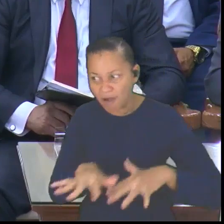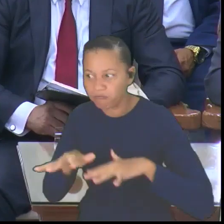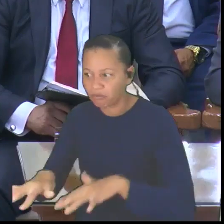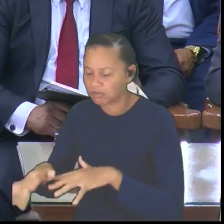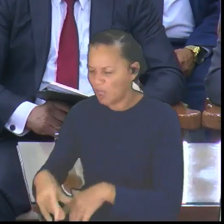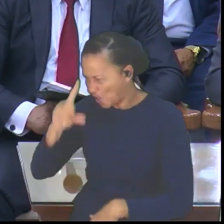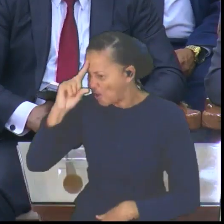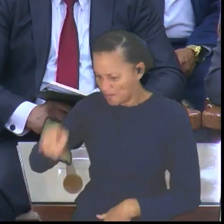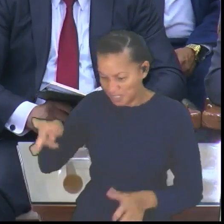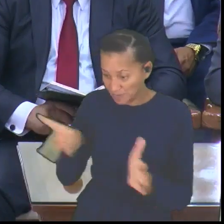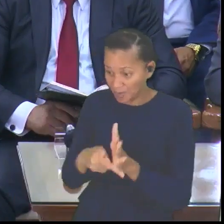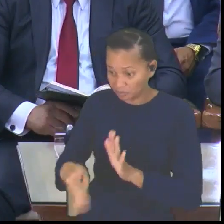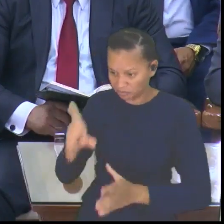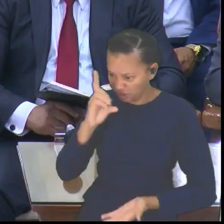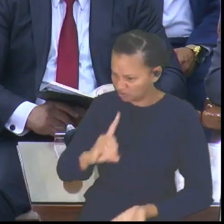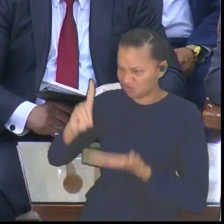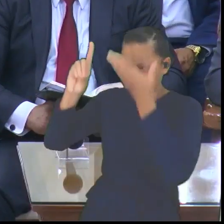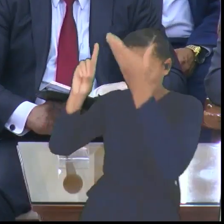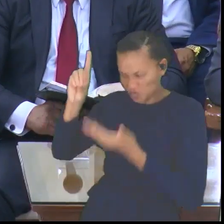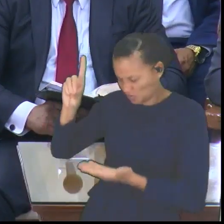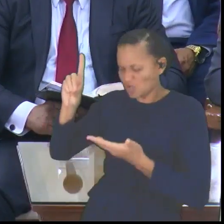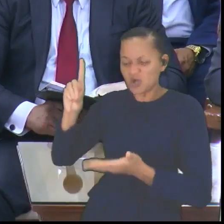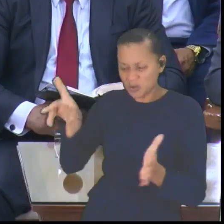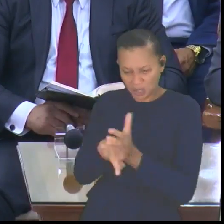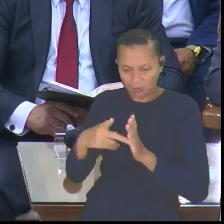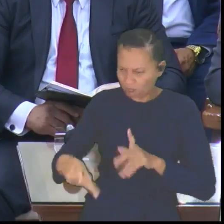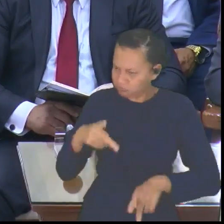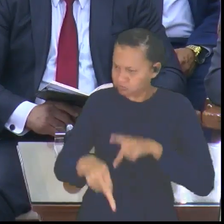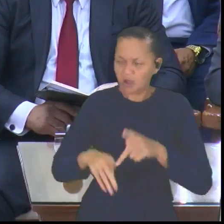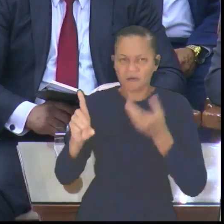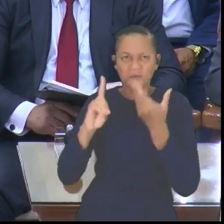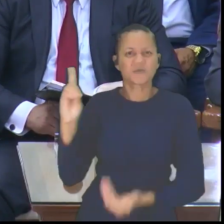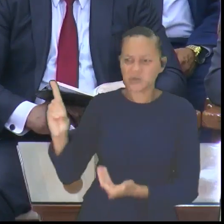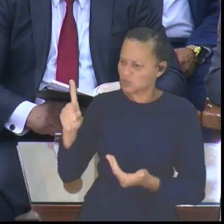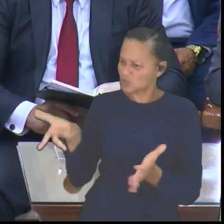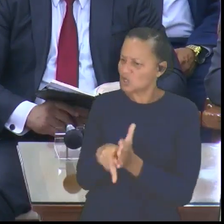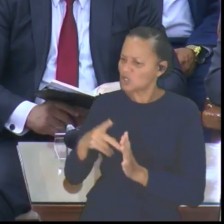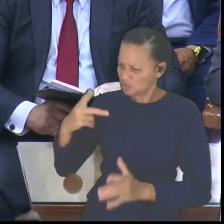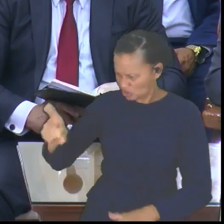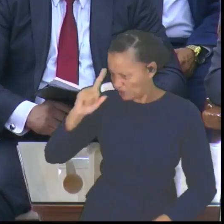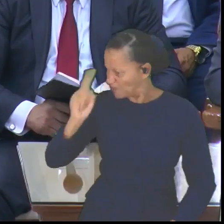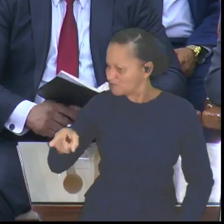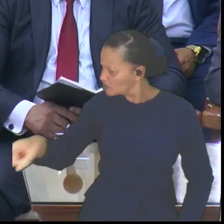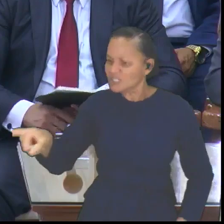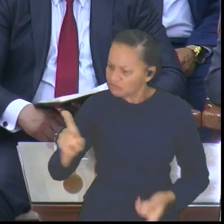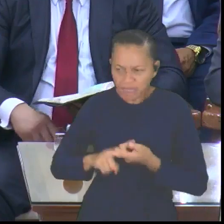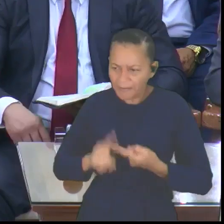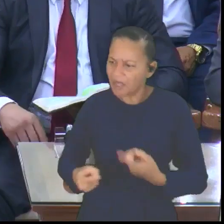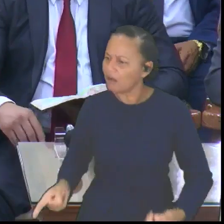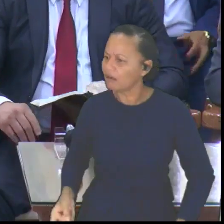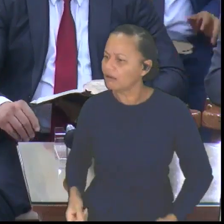que quem manda aqui sou eu, Deus sou eu, o Deus desse povo sou eu. Até seu também, Senaqueribe.